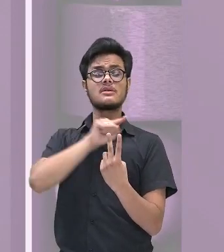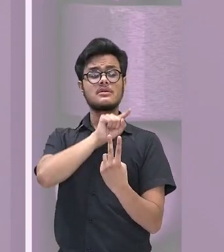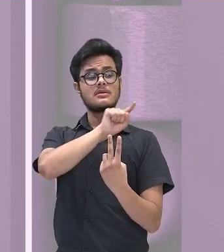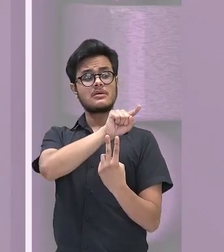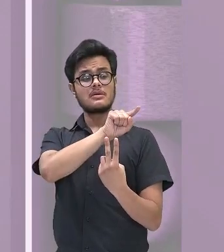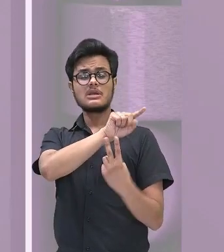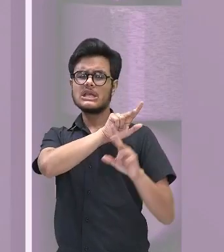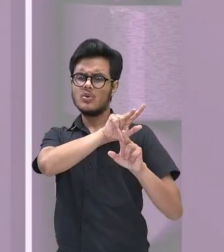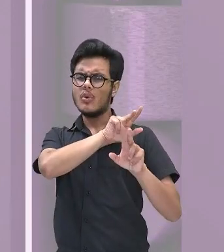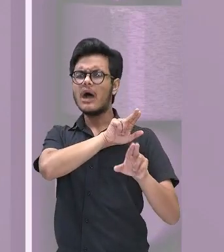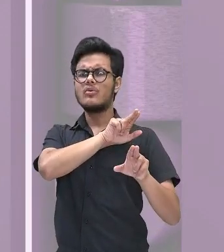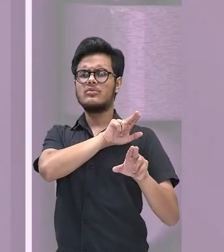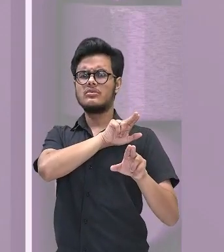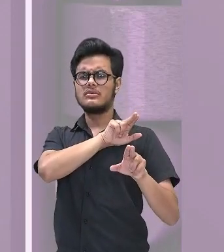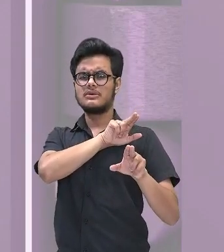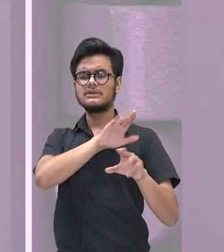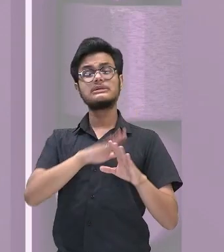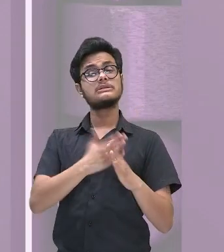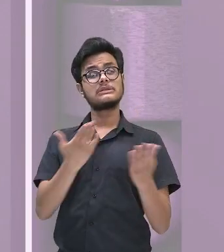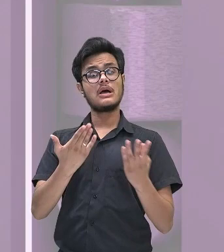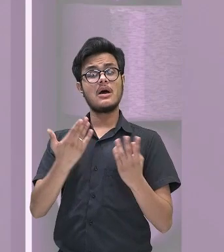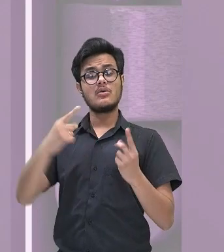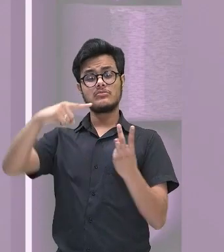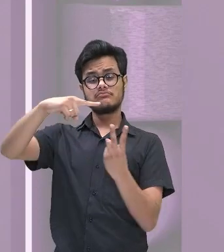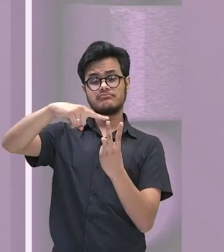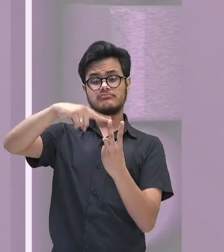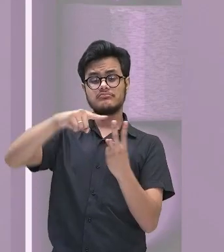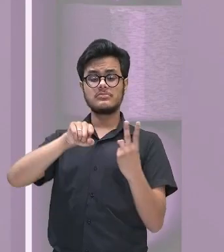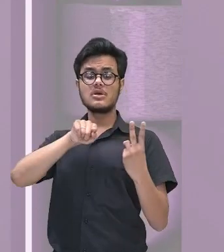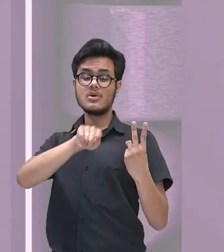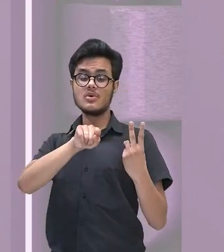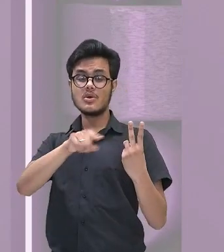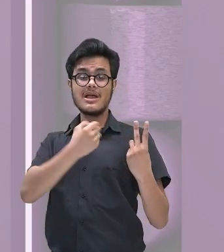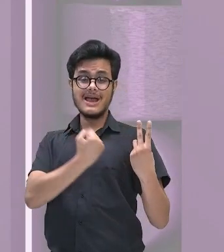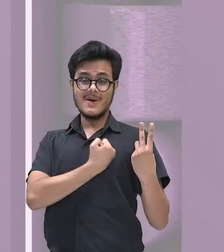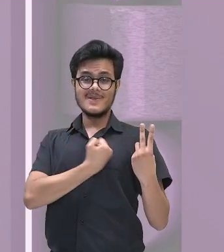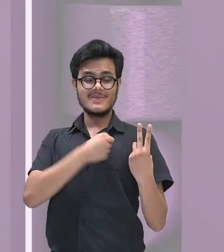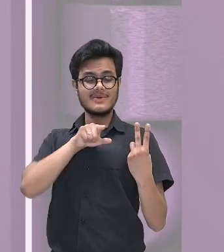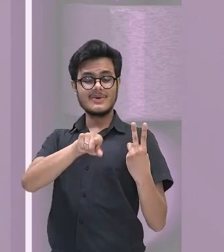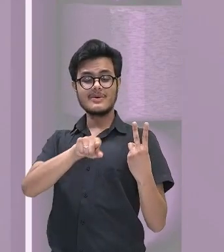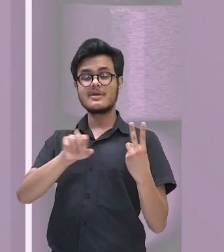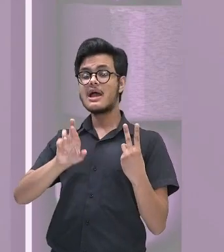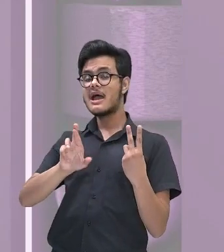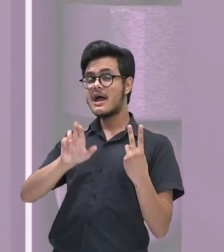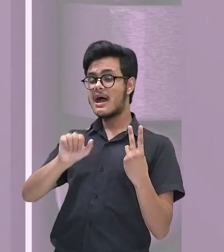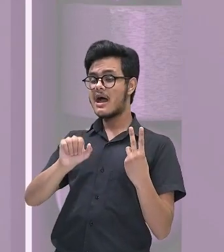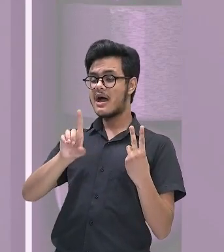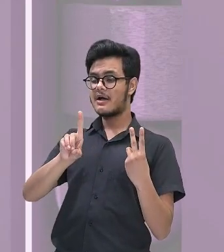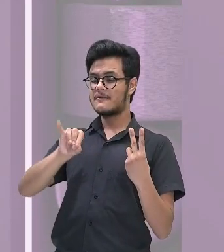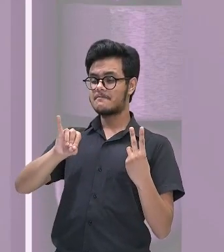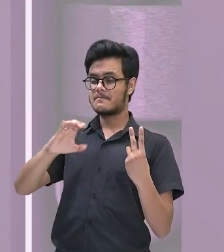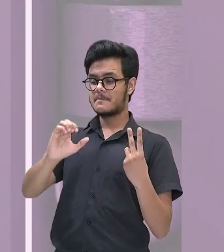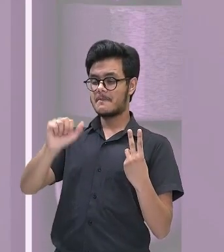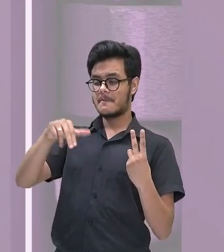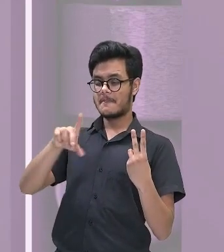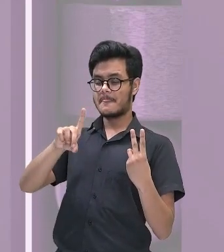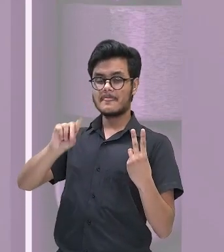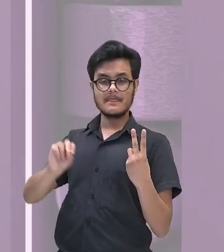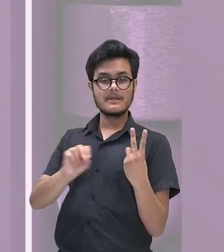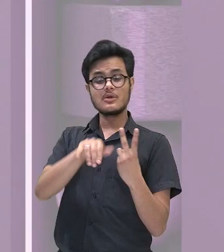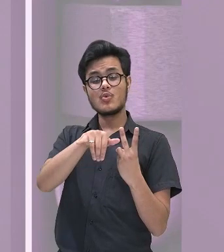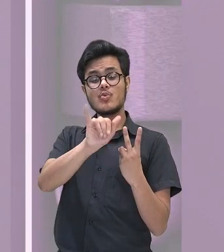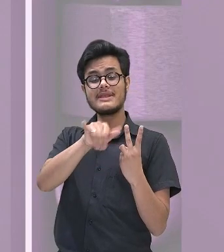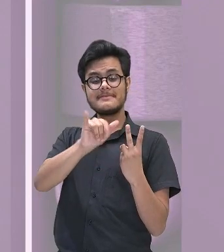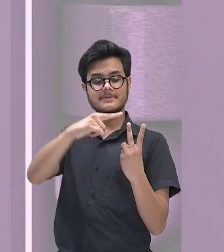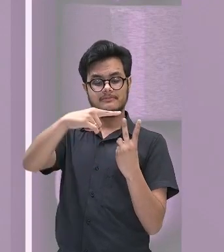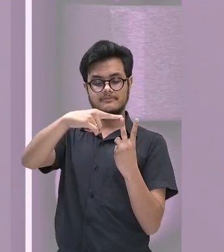forem iguais, quem vai me ajudar a fazer a comparação de saber qual é o número maior ou qual é o número menor, vai ser exatamente o